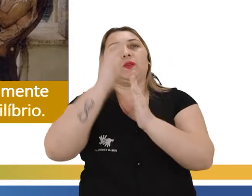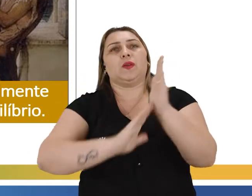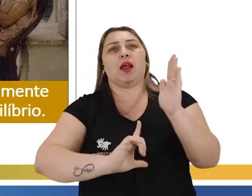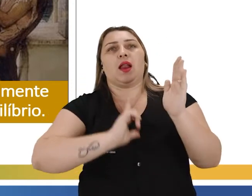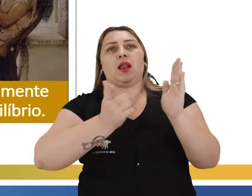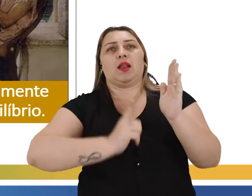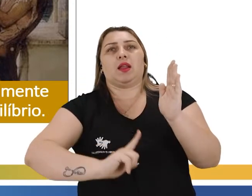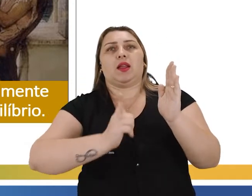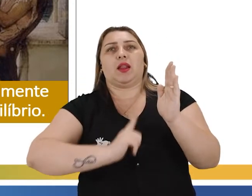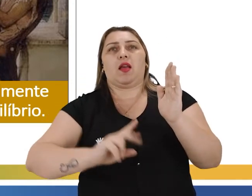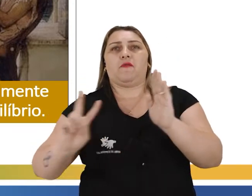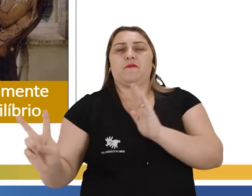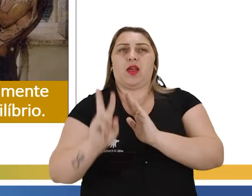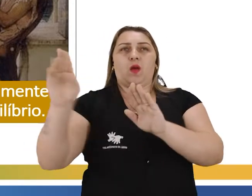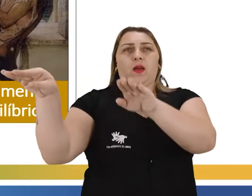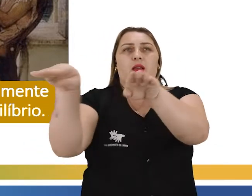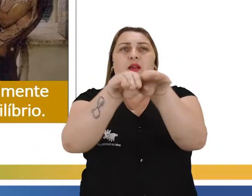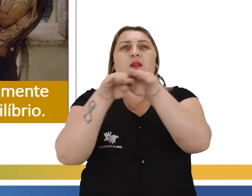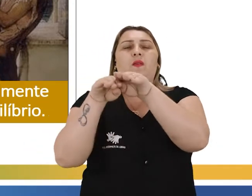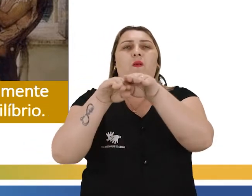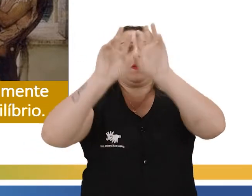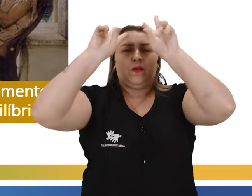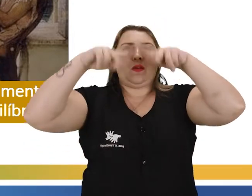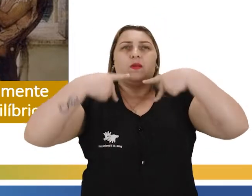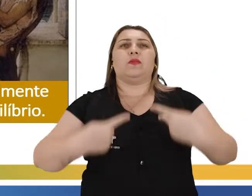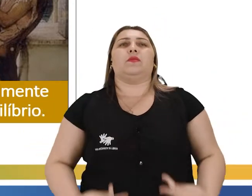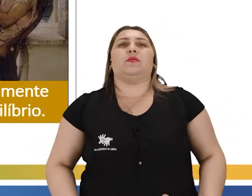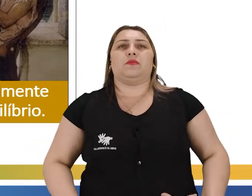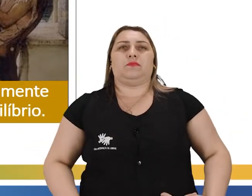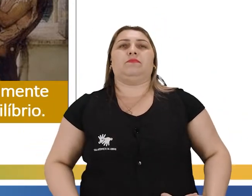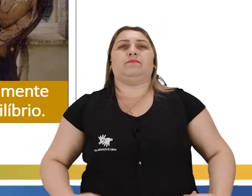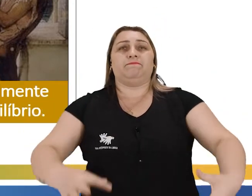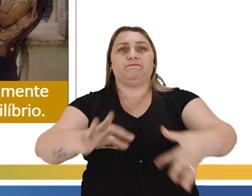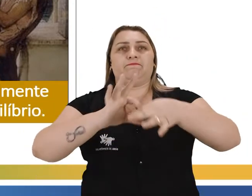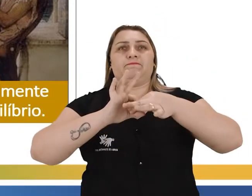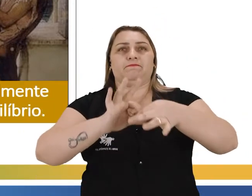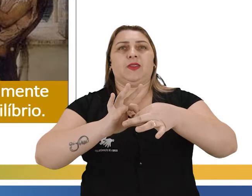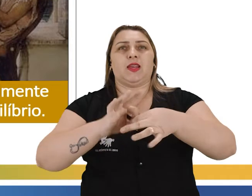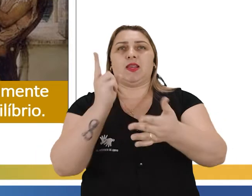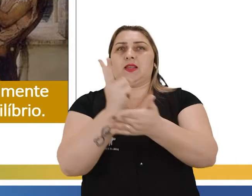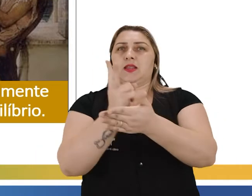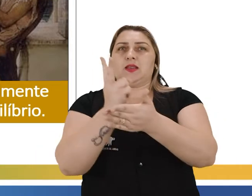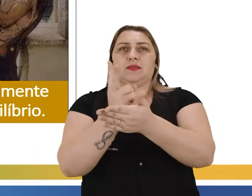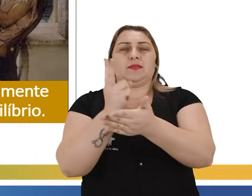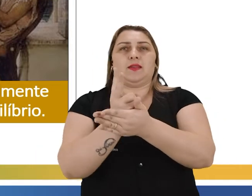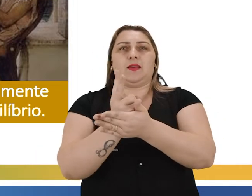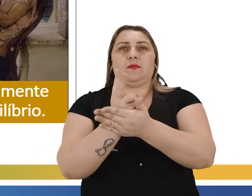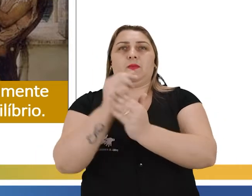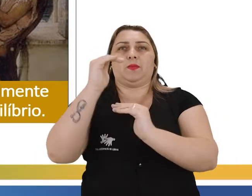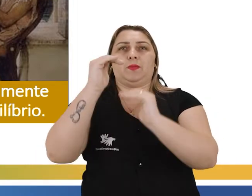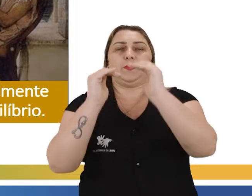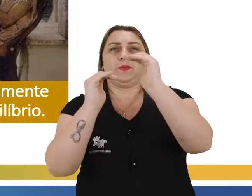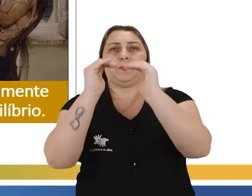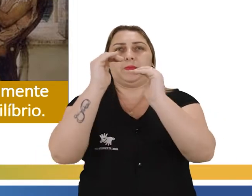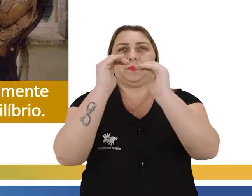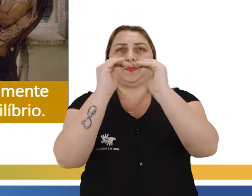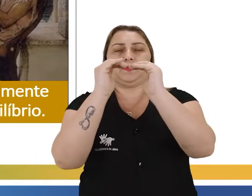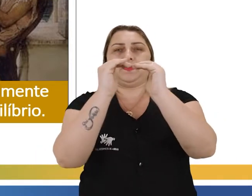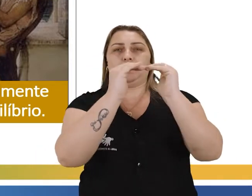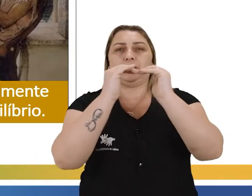literatura legavam valores igualmente humanos e harmoniosos, tá? Buscando sempre a